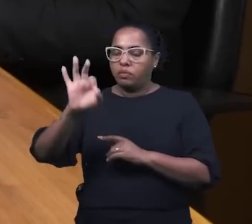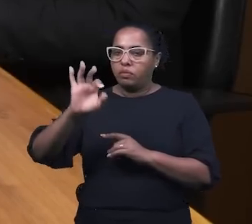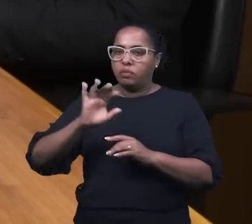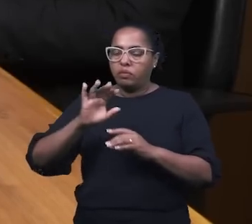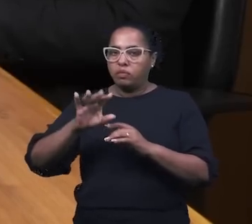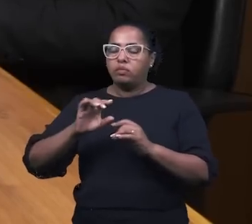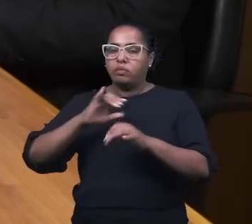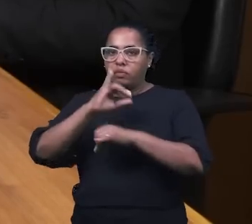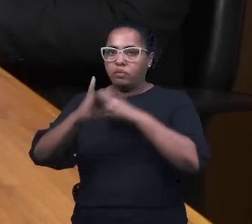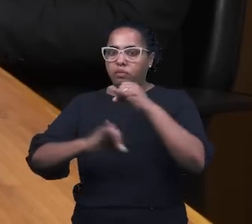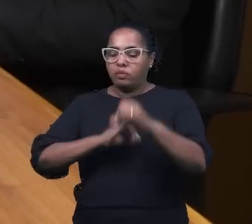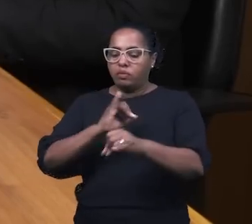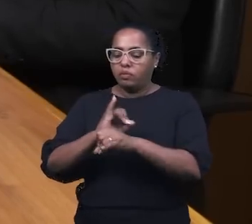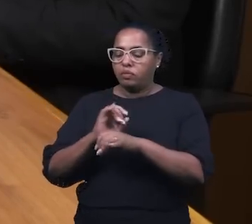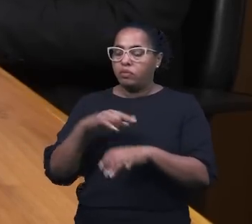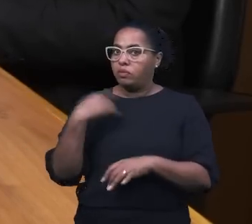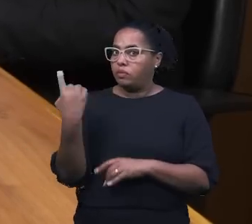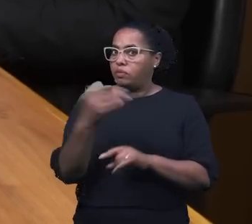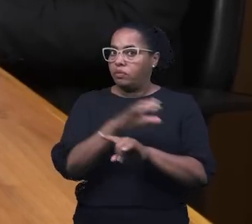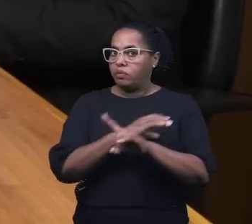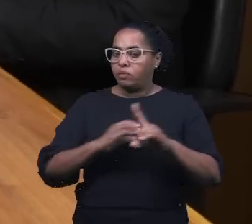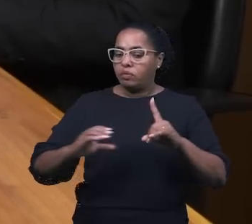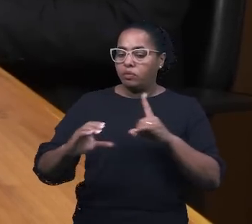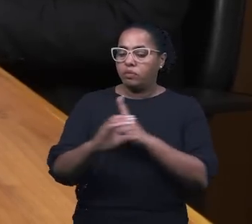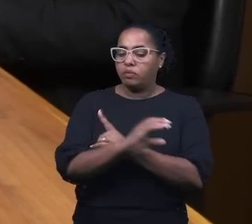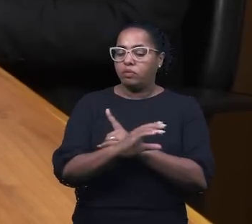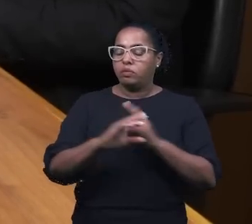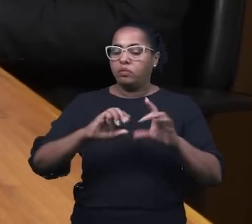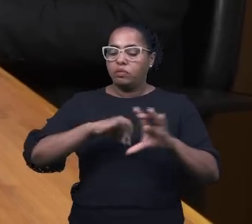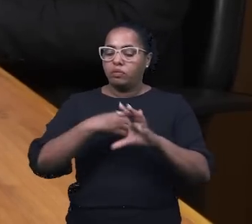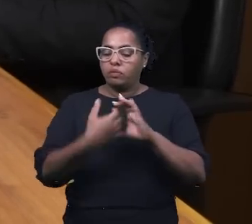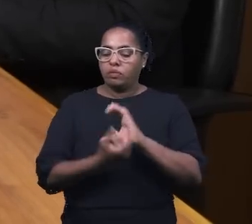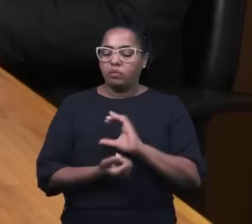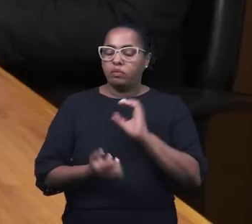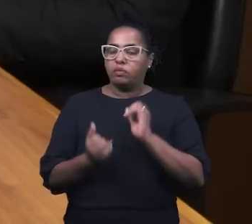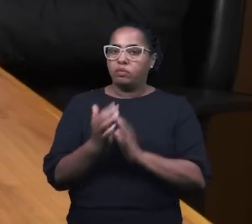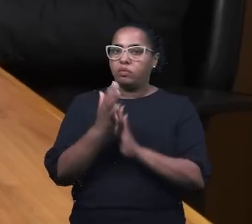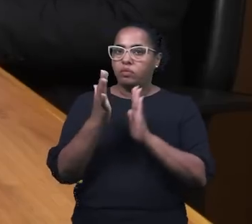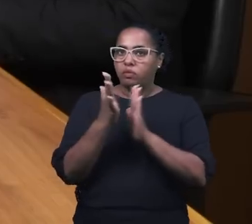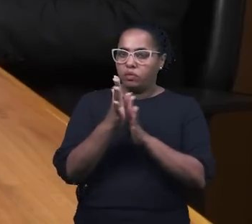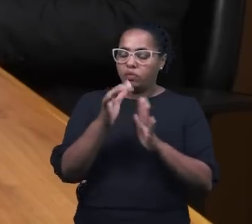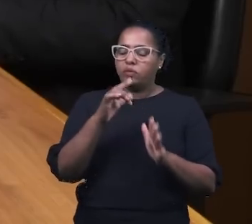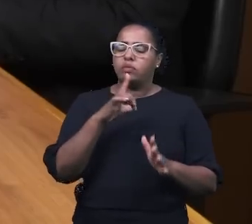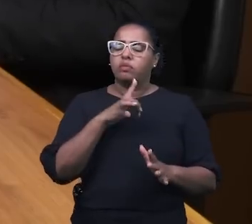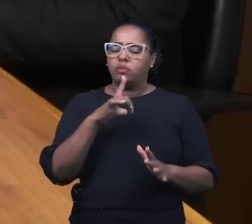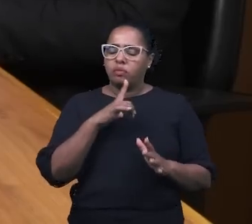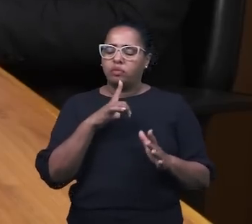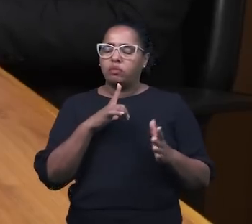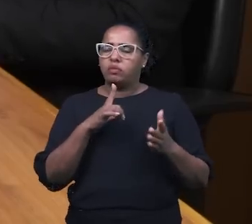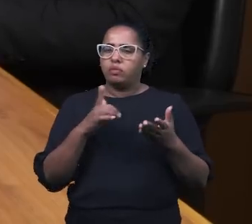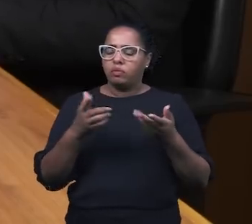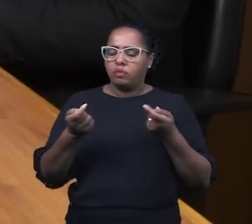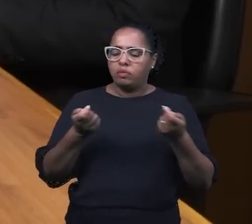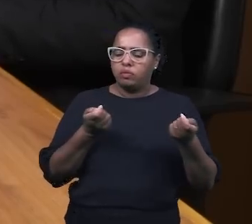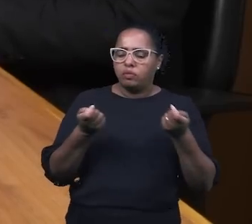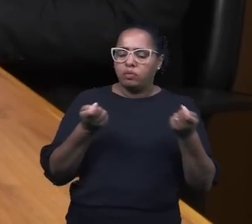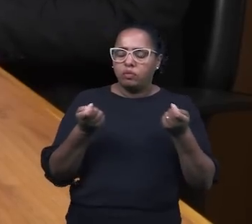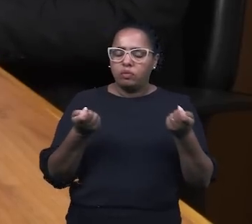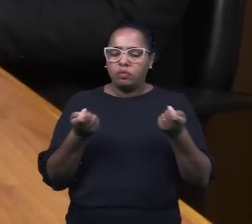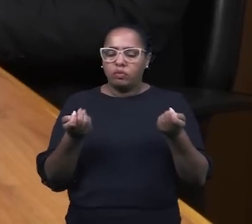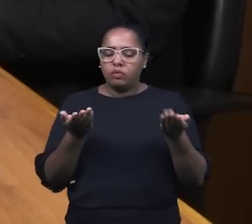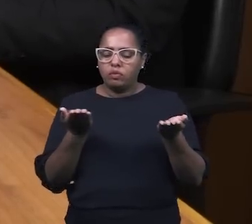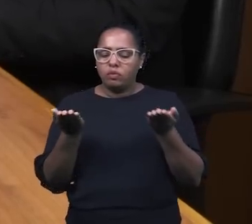por característica o louvor faz parte do nosso culto, né? Um culto que tem de maneira bastante equilibrada o louvor